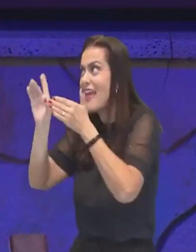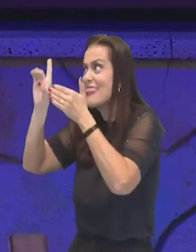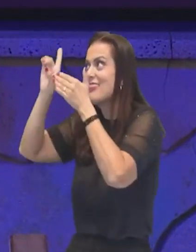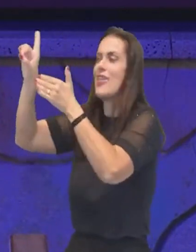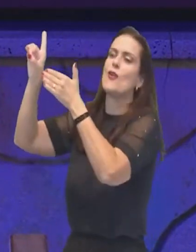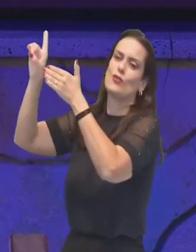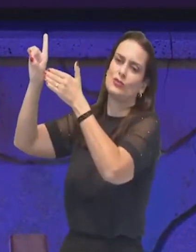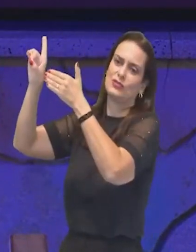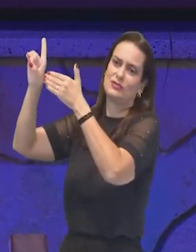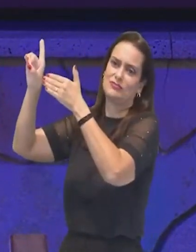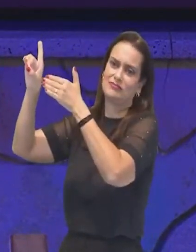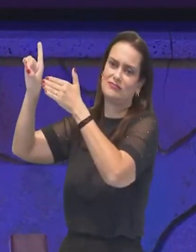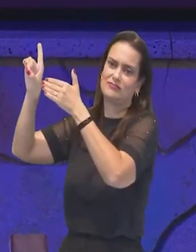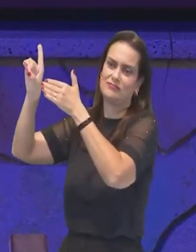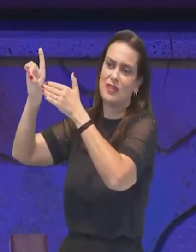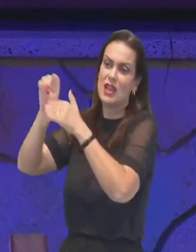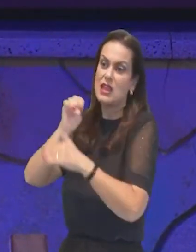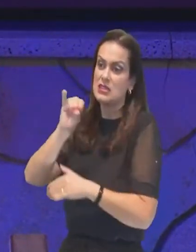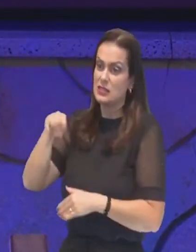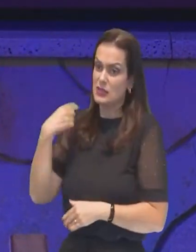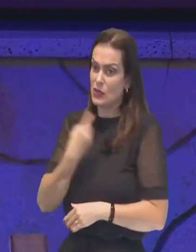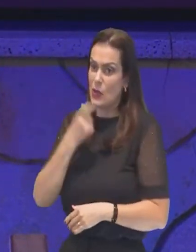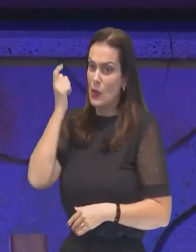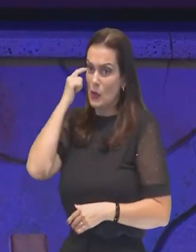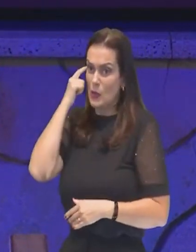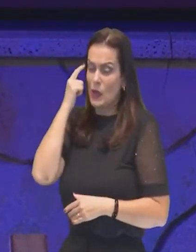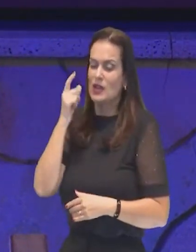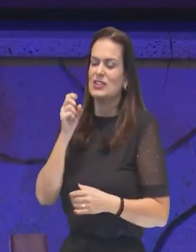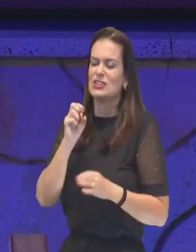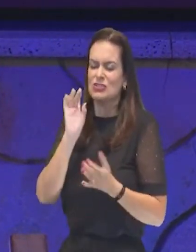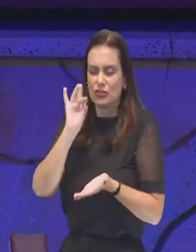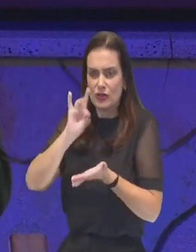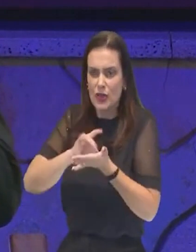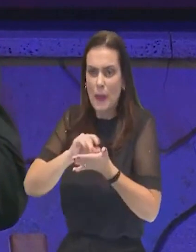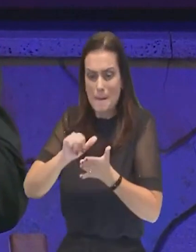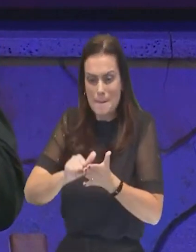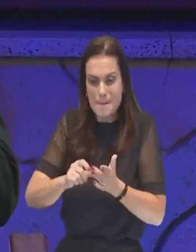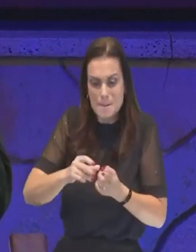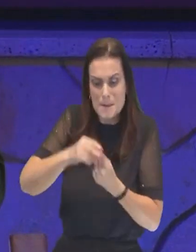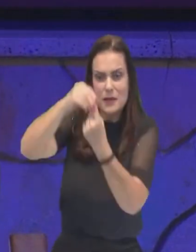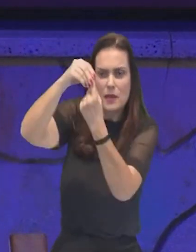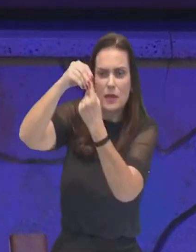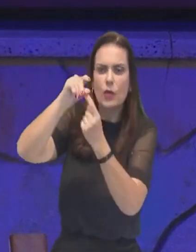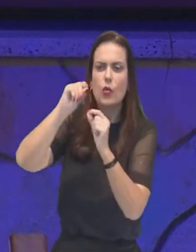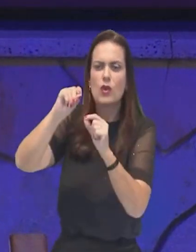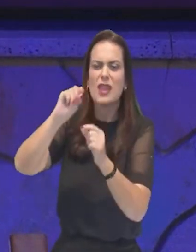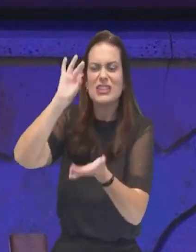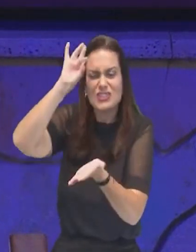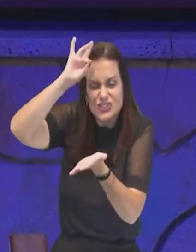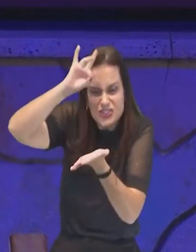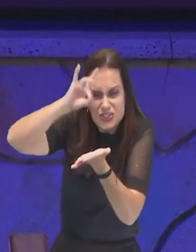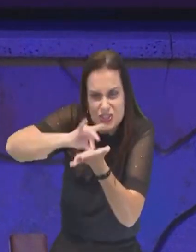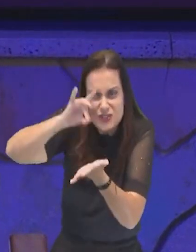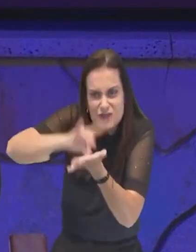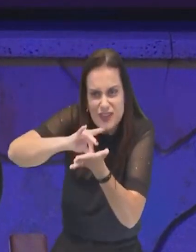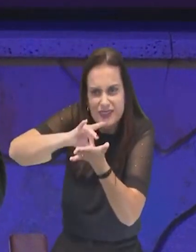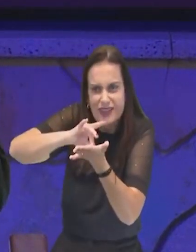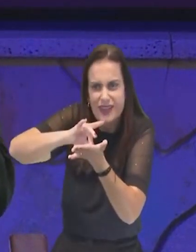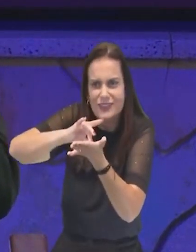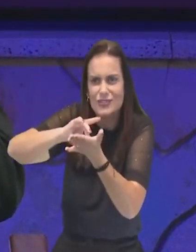nós agimos assim, claramente não estamos colocando em primeiro lugar aquilo que é realmente